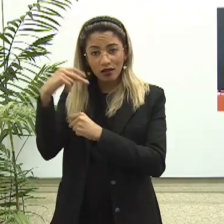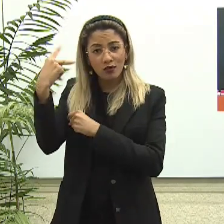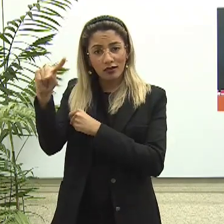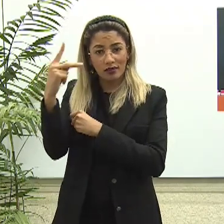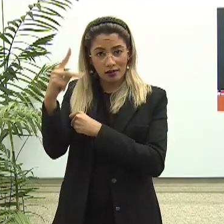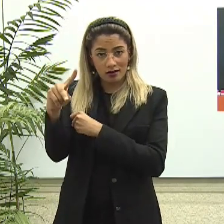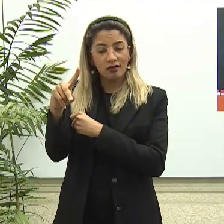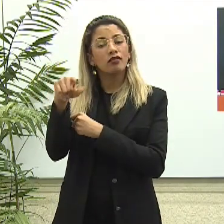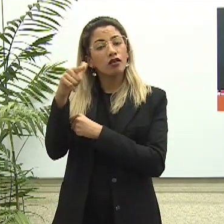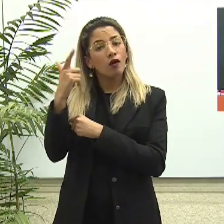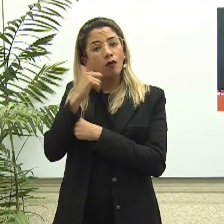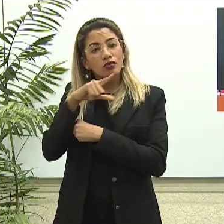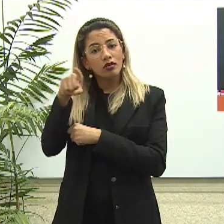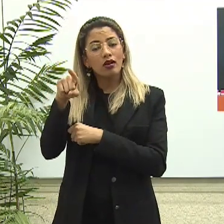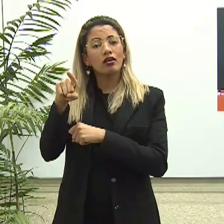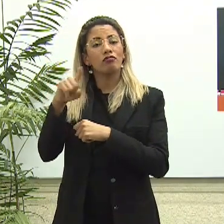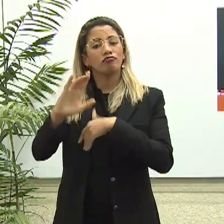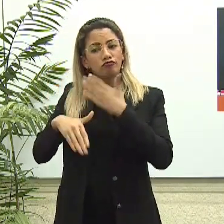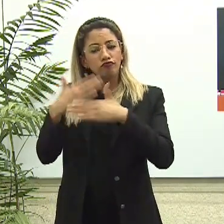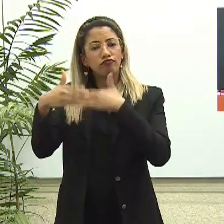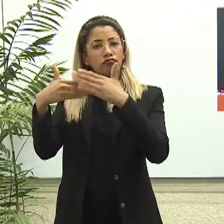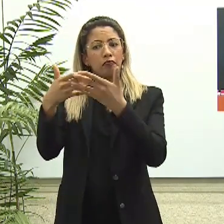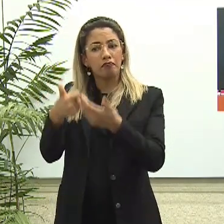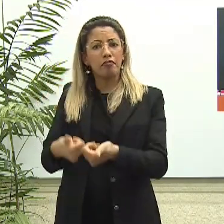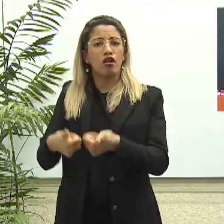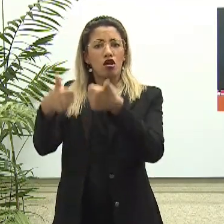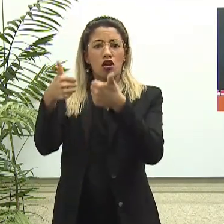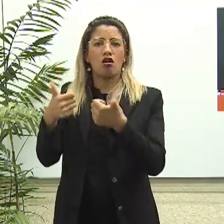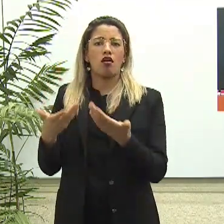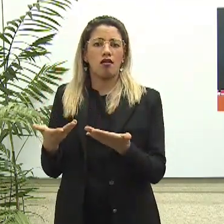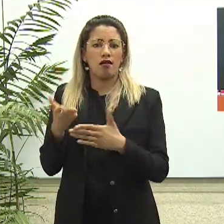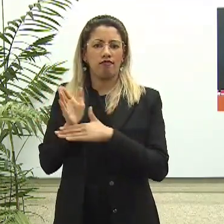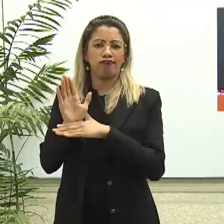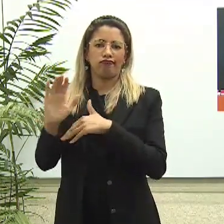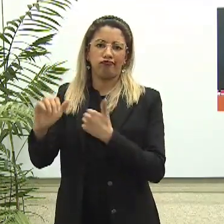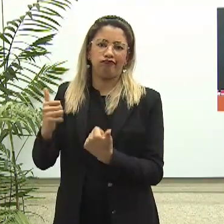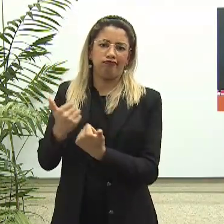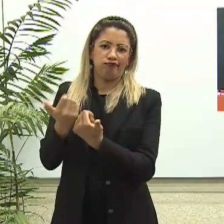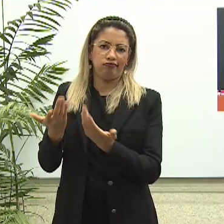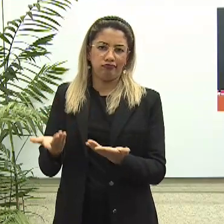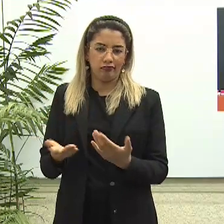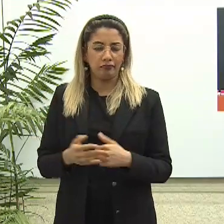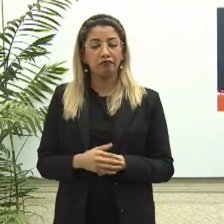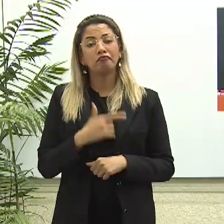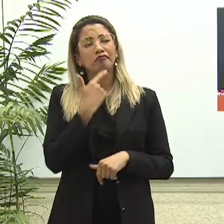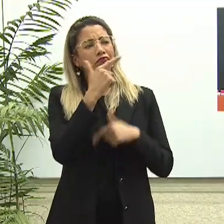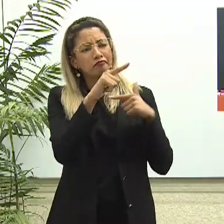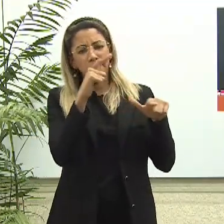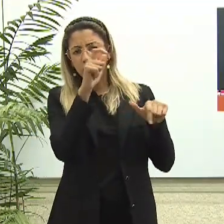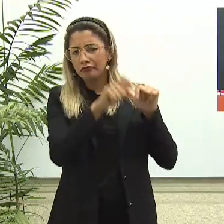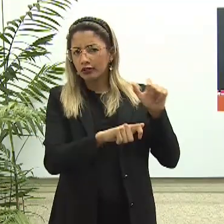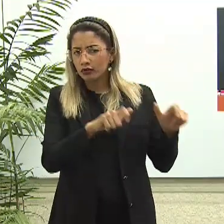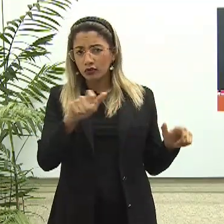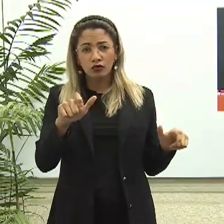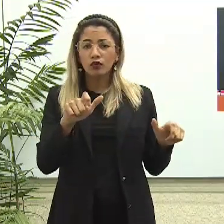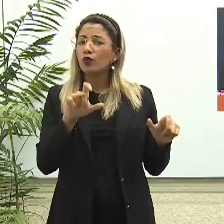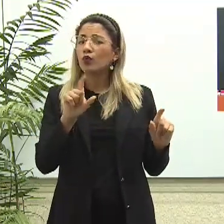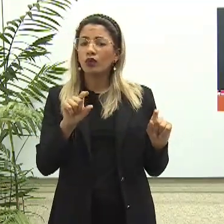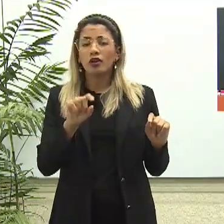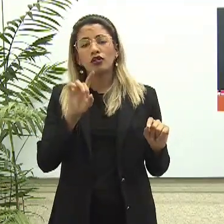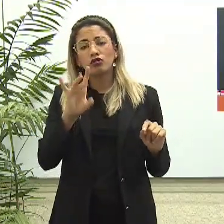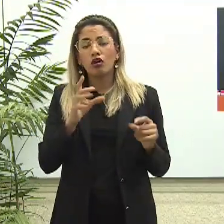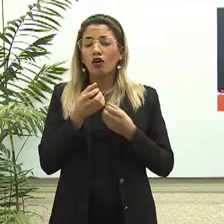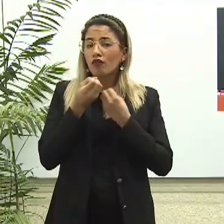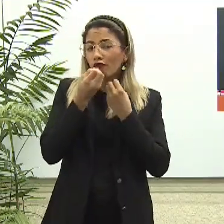o ecossistema deles e também enquanto grandes usuários depois a gente entrega os dados